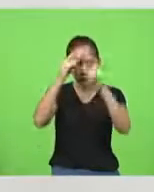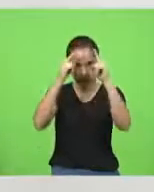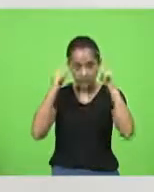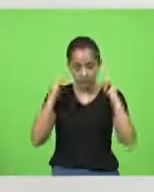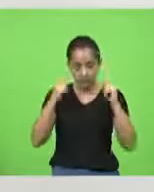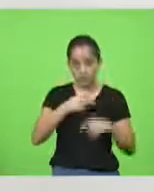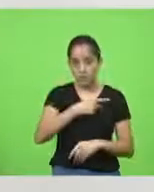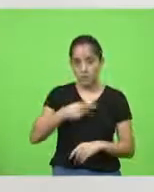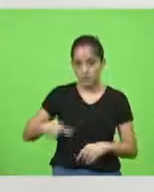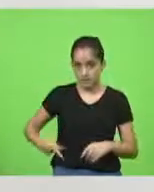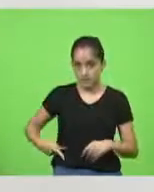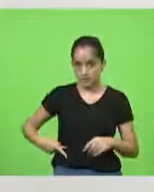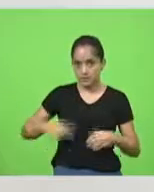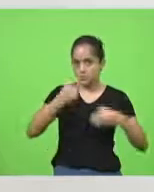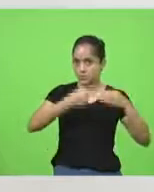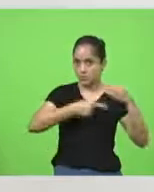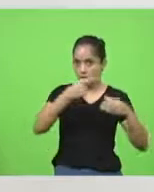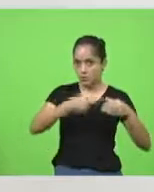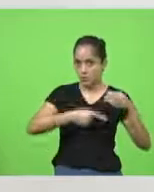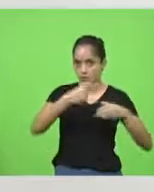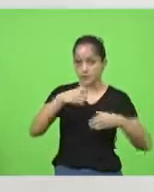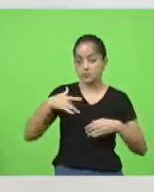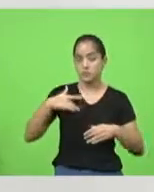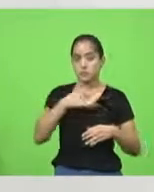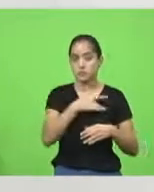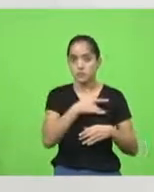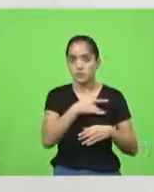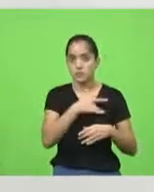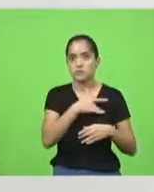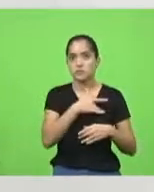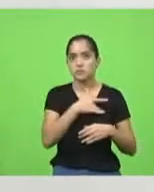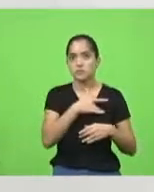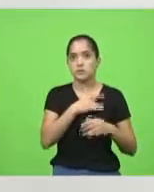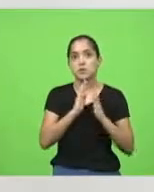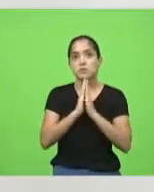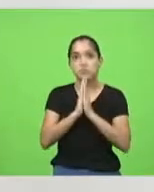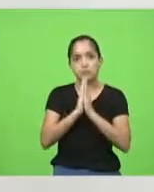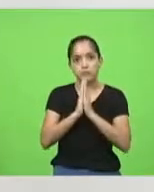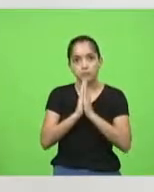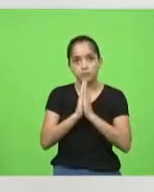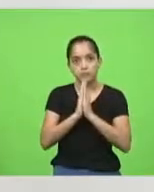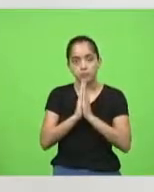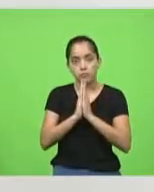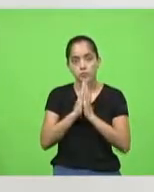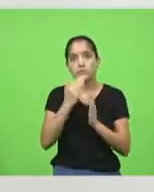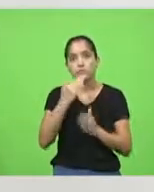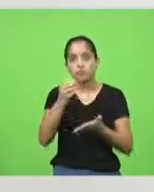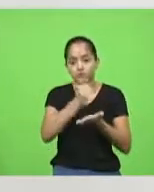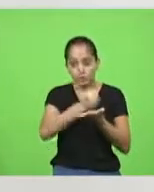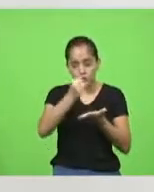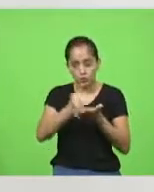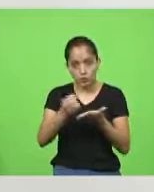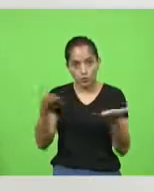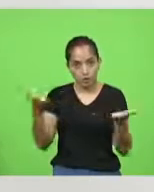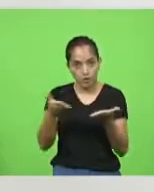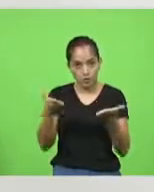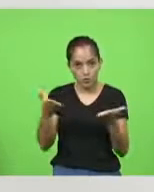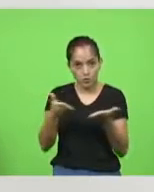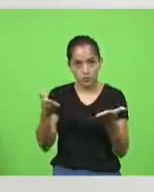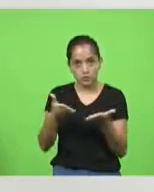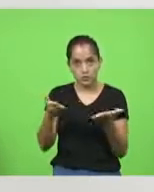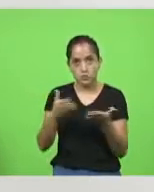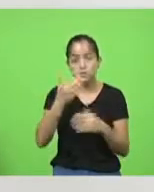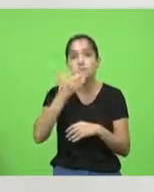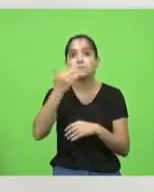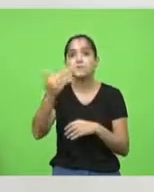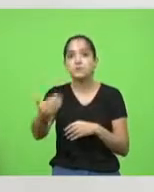da Comissão de Saúde, Eu vou protocolar hoje à tarde um